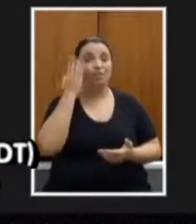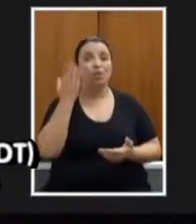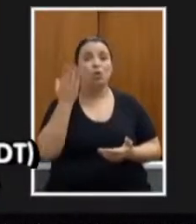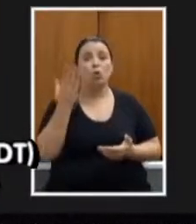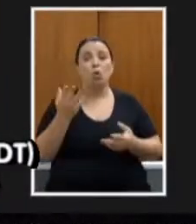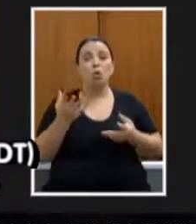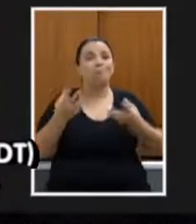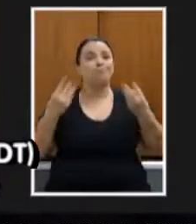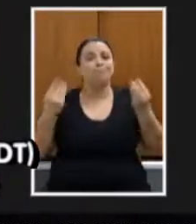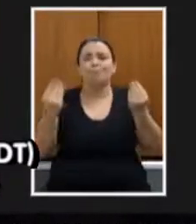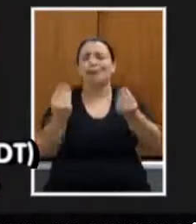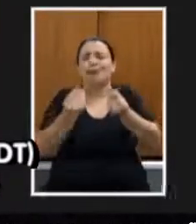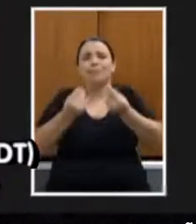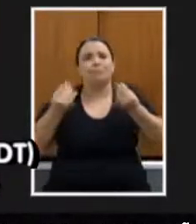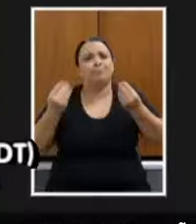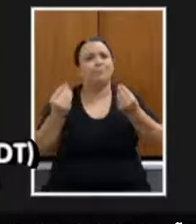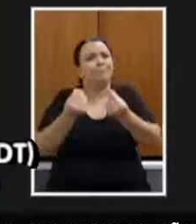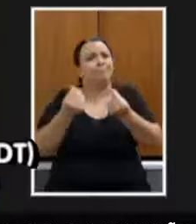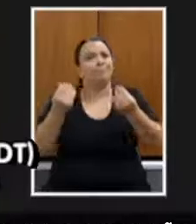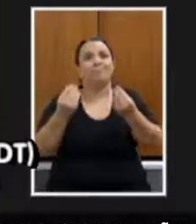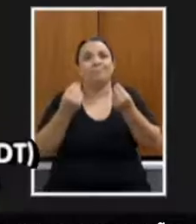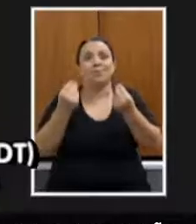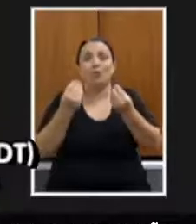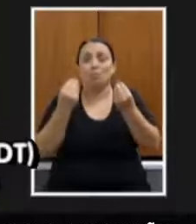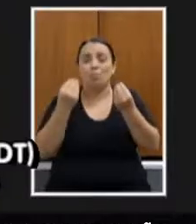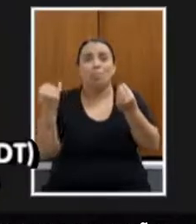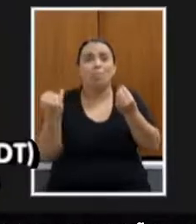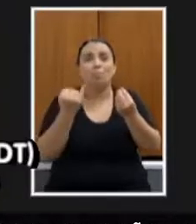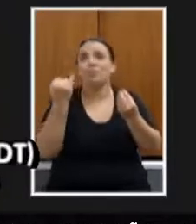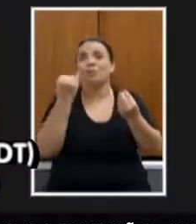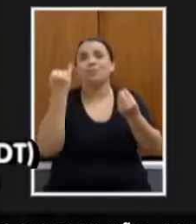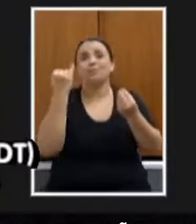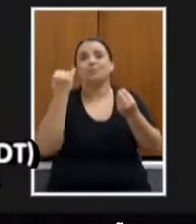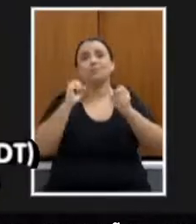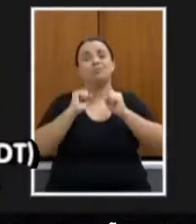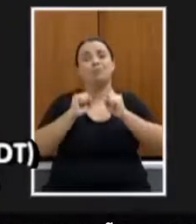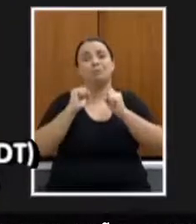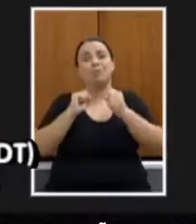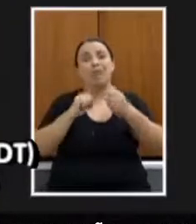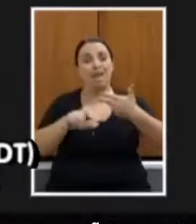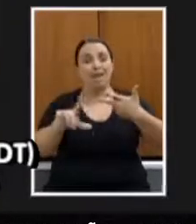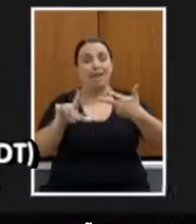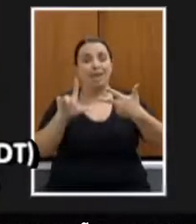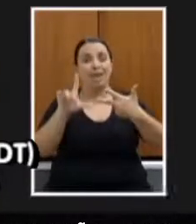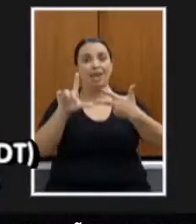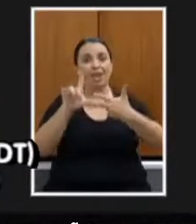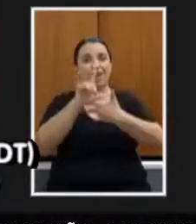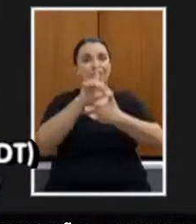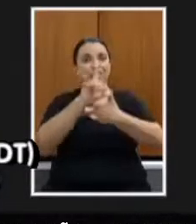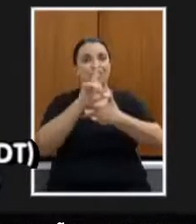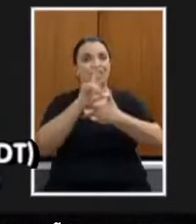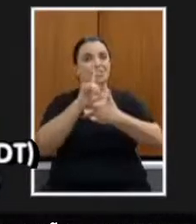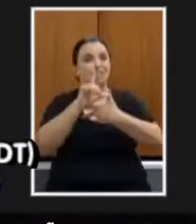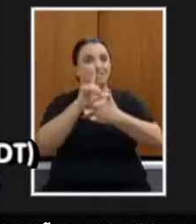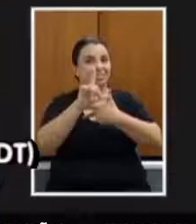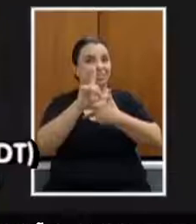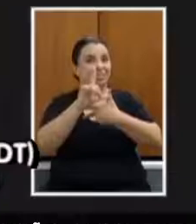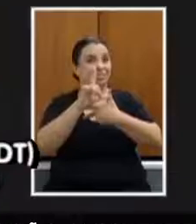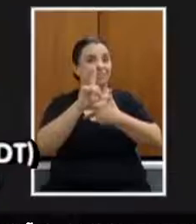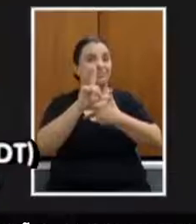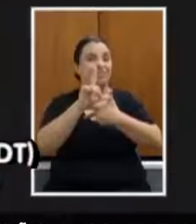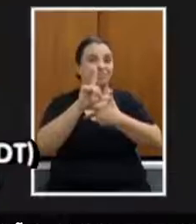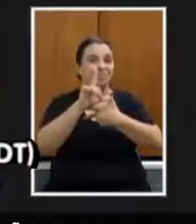da valorização do poder legislativo, aquilo que o padrinho falava antigamente, quando criava o